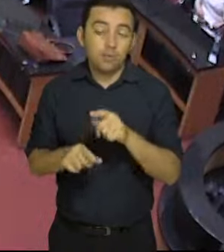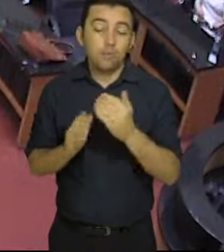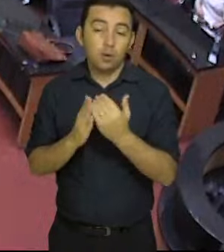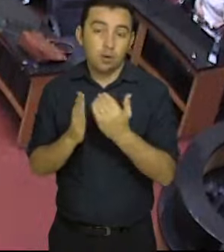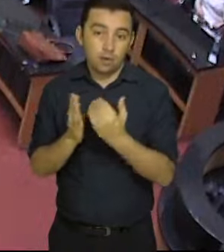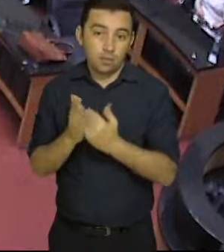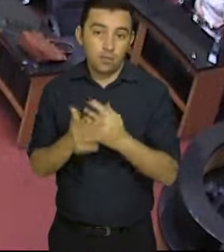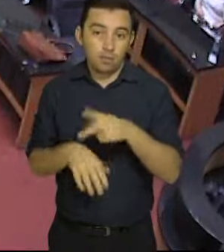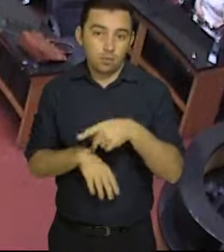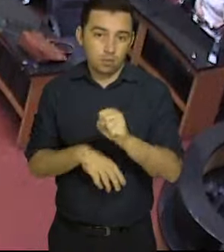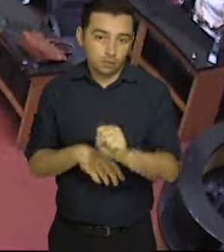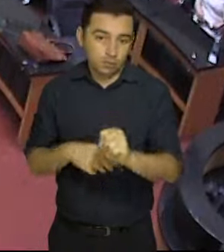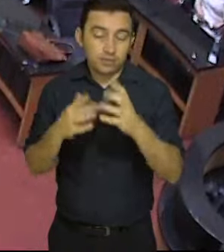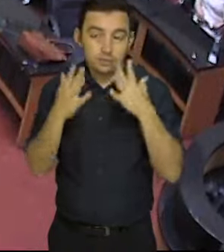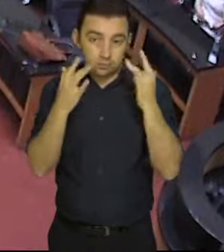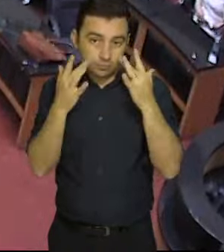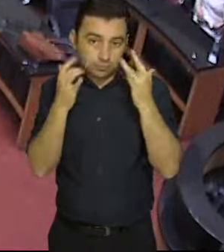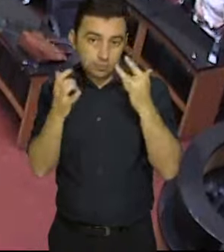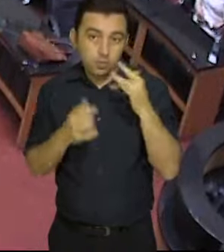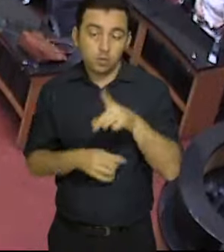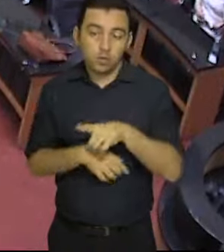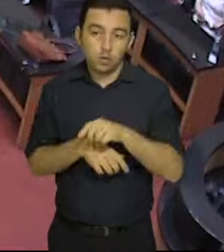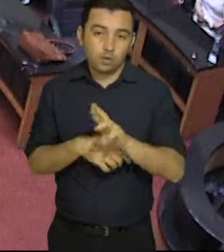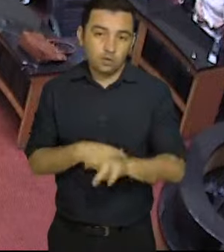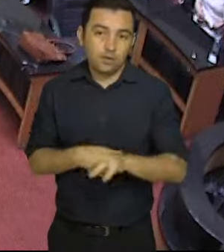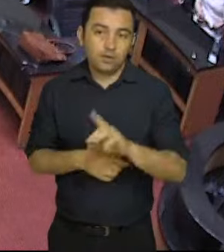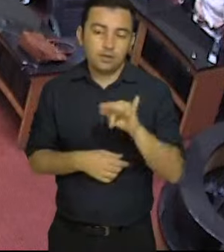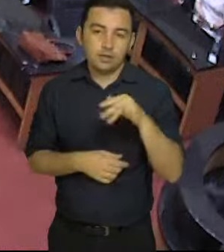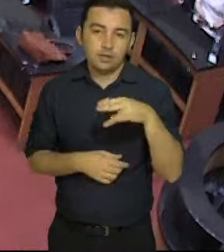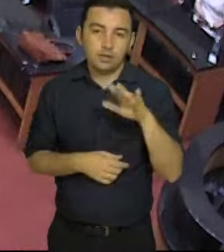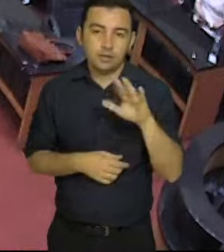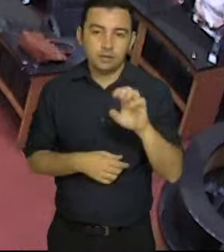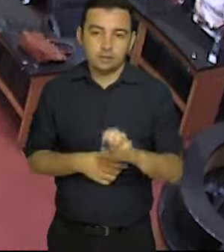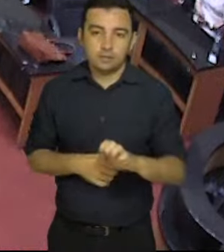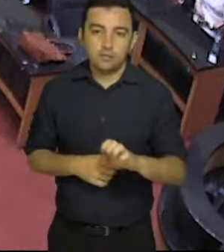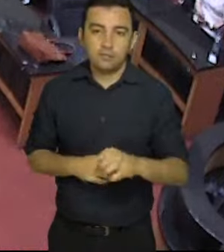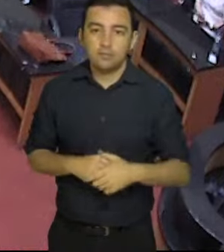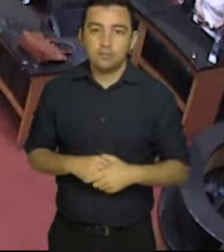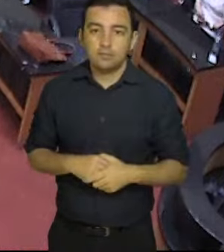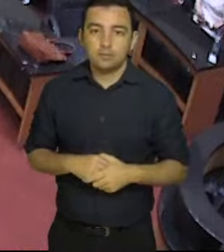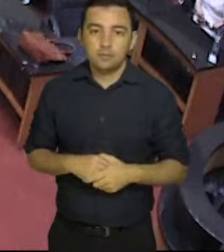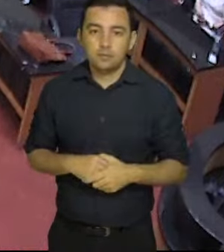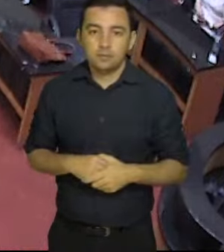em Teatro da UDESC, doutora Daiane Dordetti Stackert Jacobs.